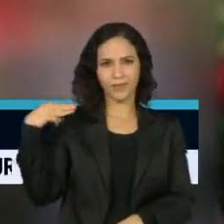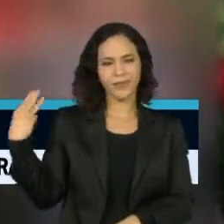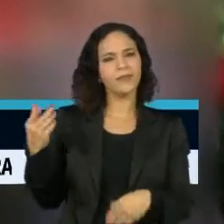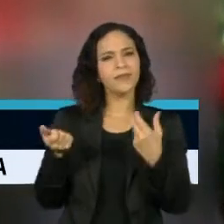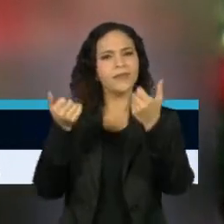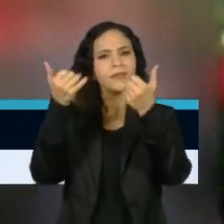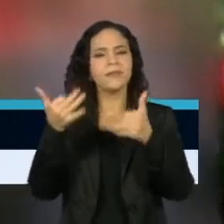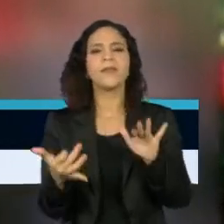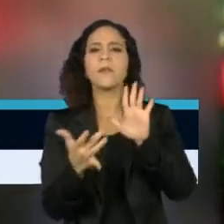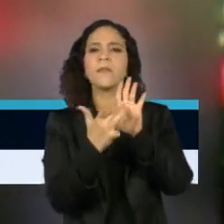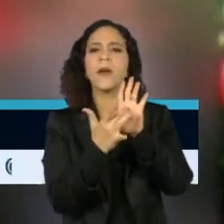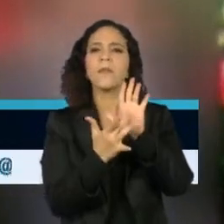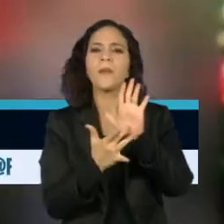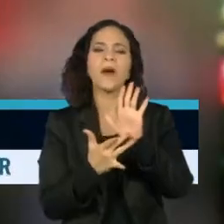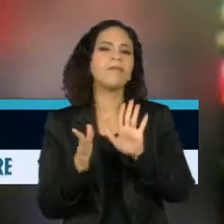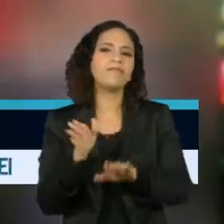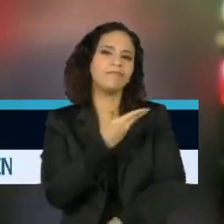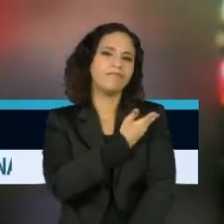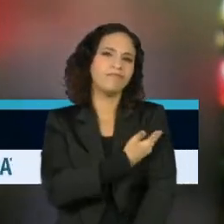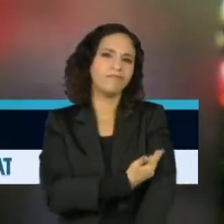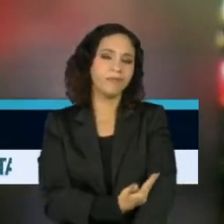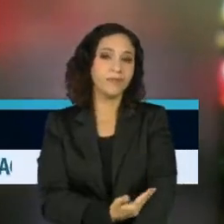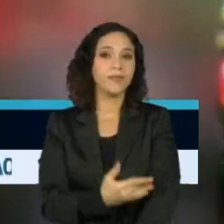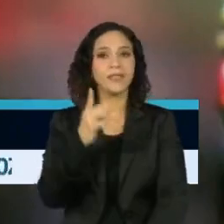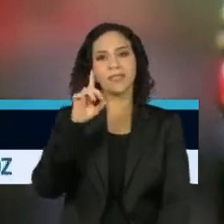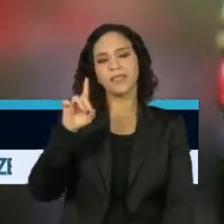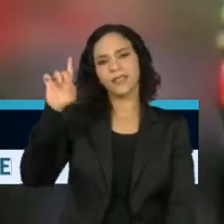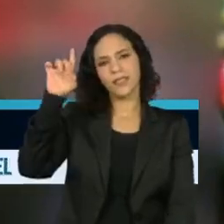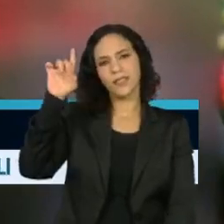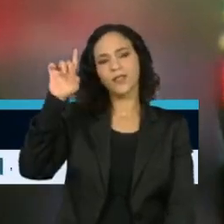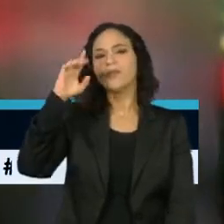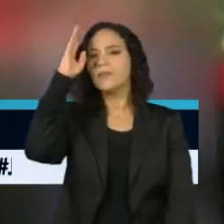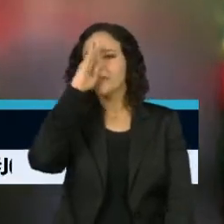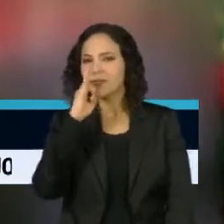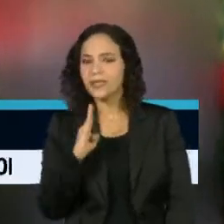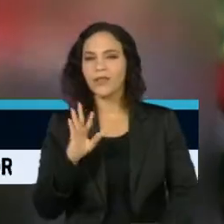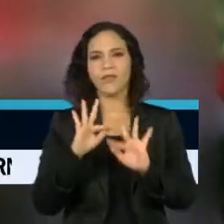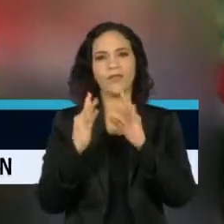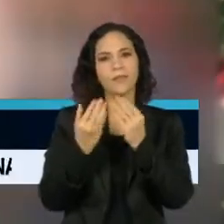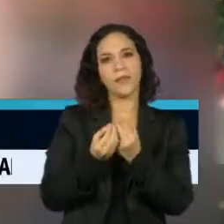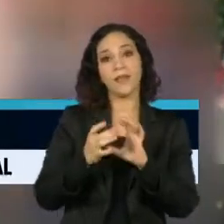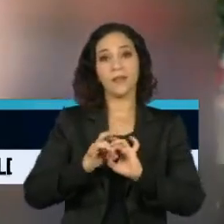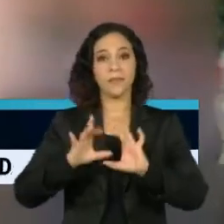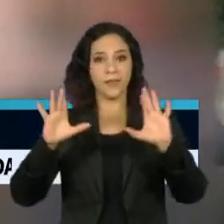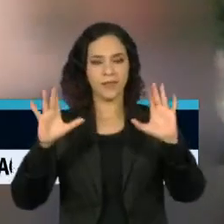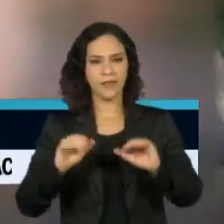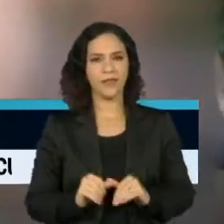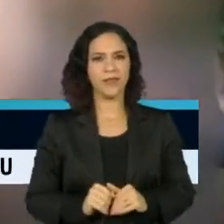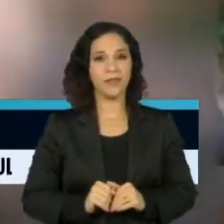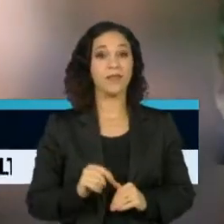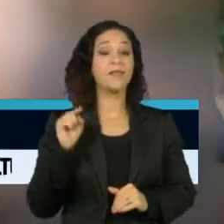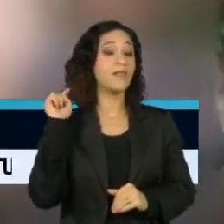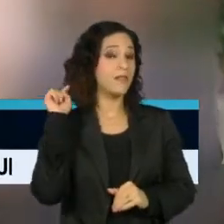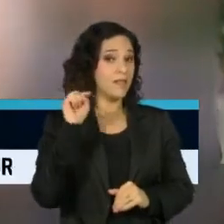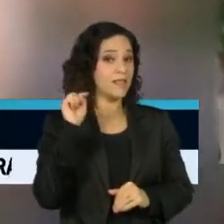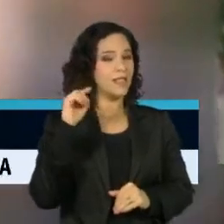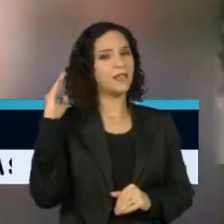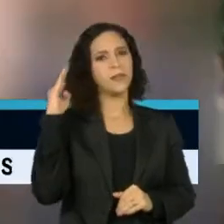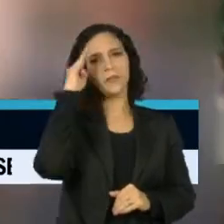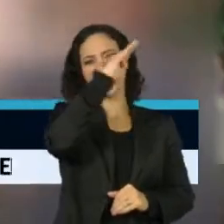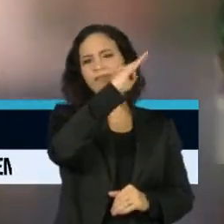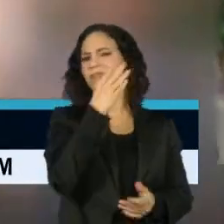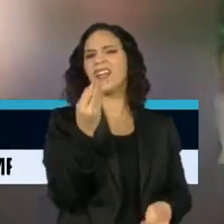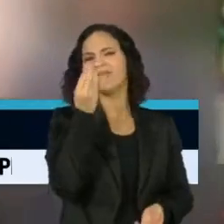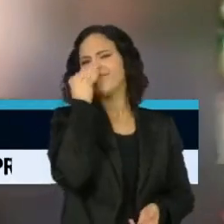das pautas de costumes. Deus, pátria, família e liberdade. Enquanto Bolsonaro decidiu ignorar